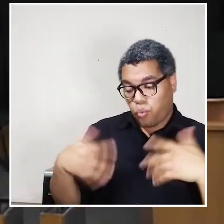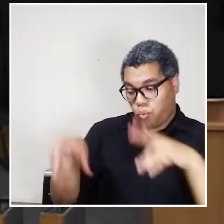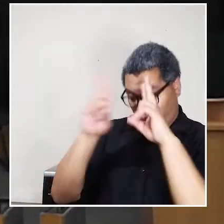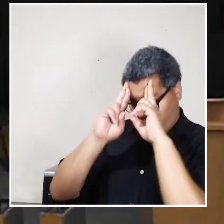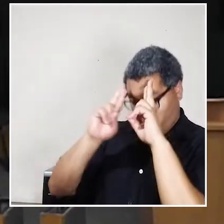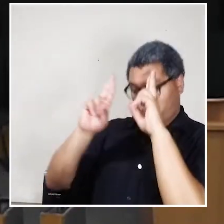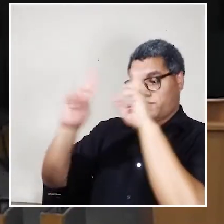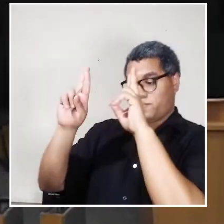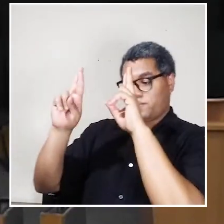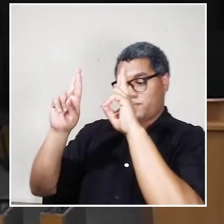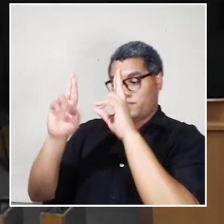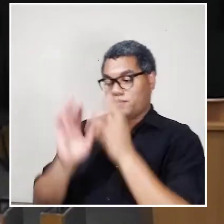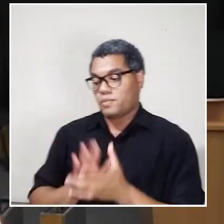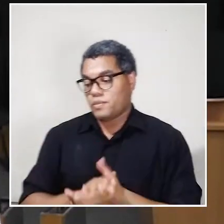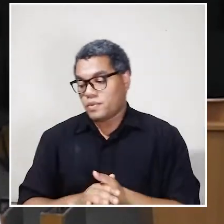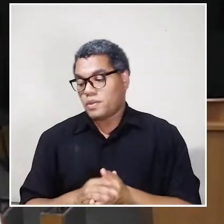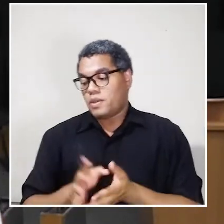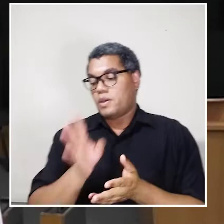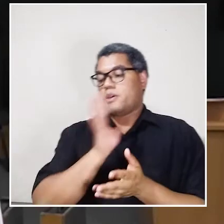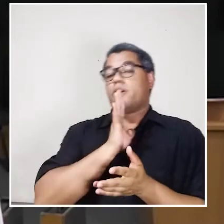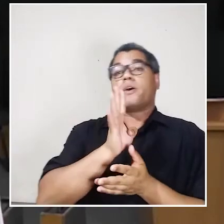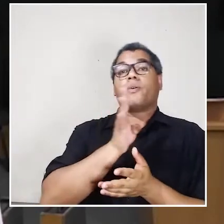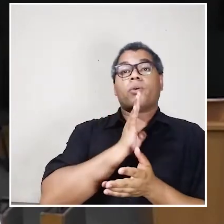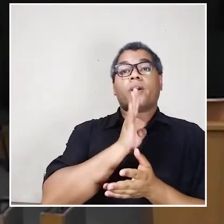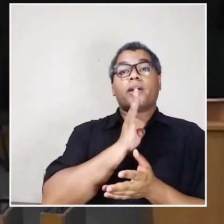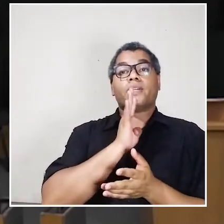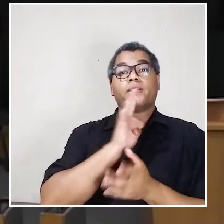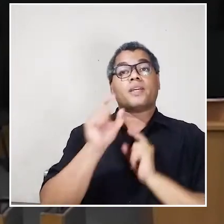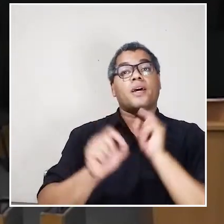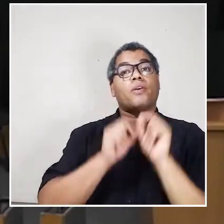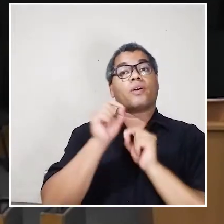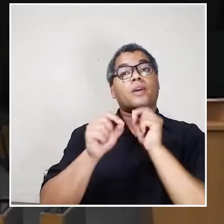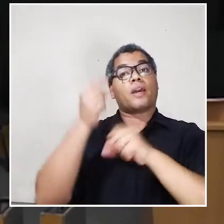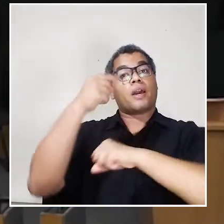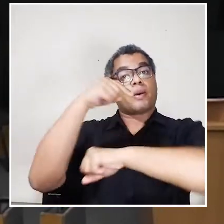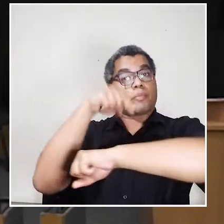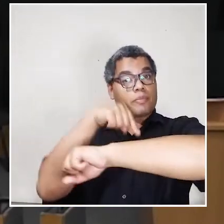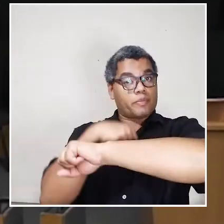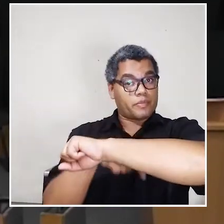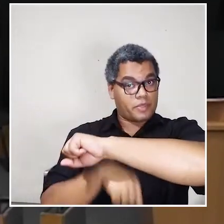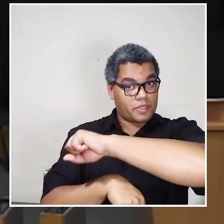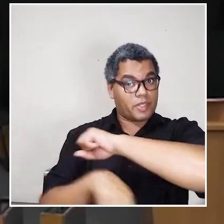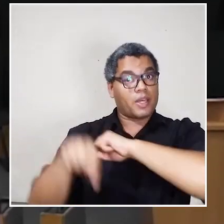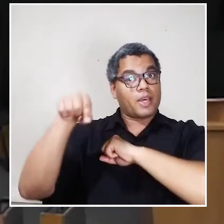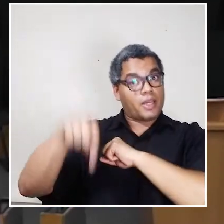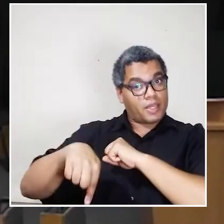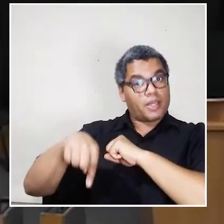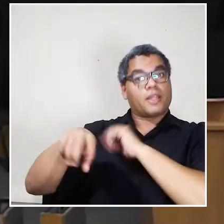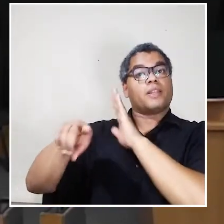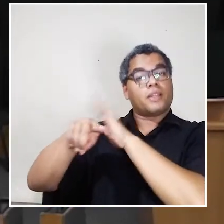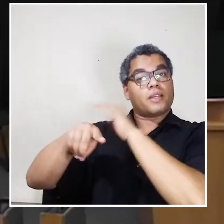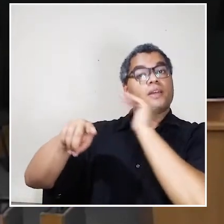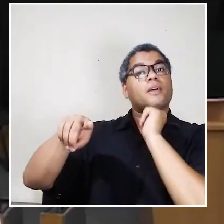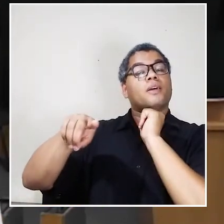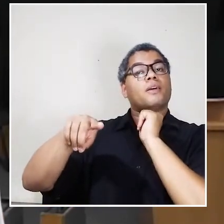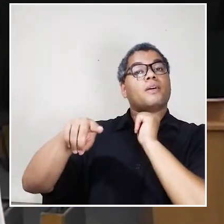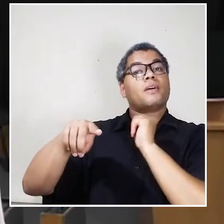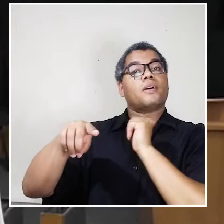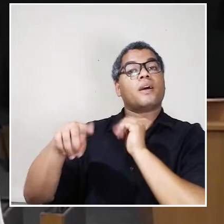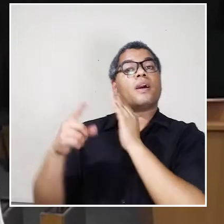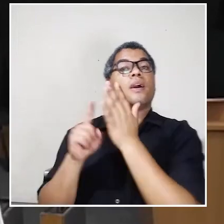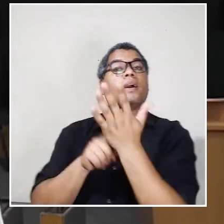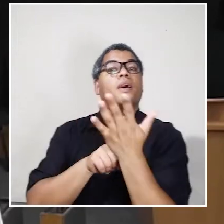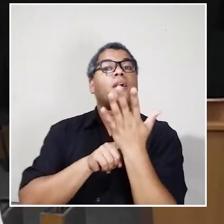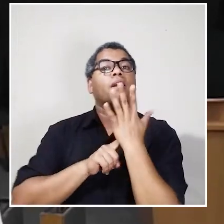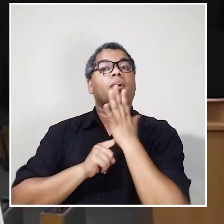temível. E conhecer a profundidade desta invocação